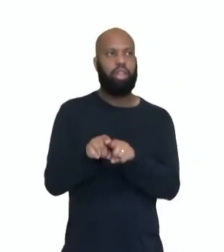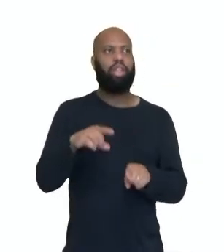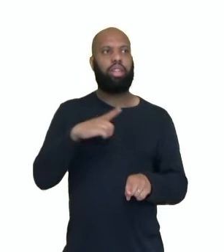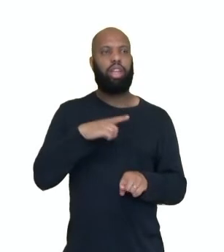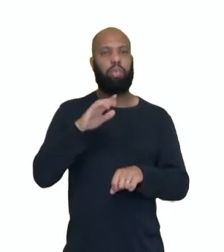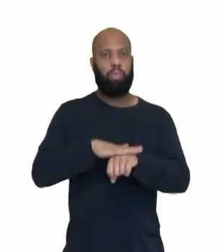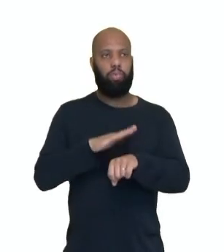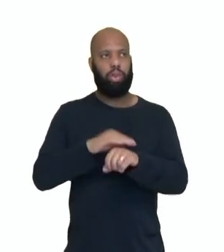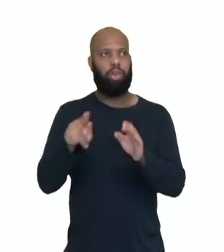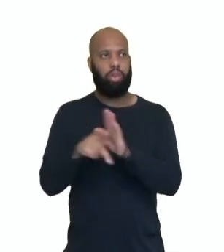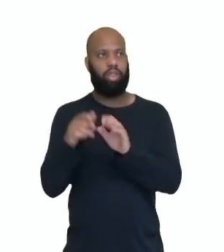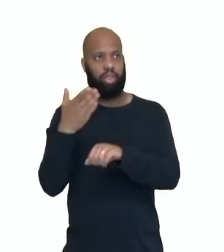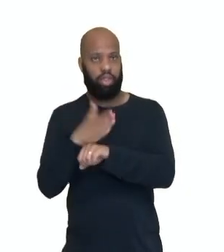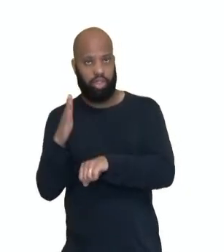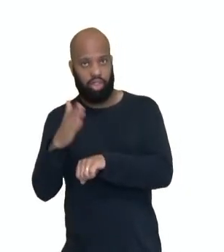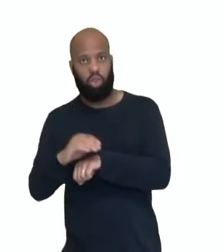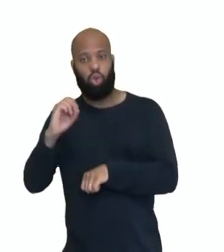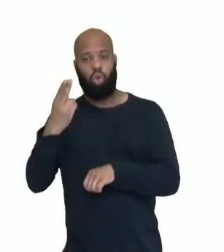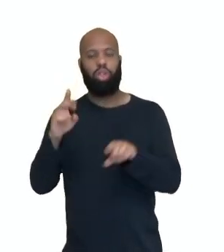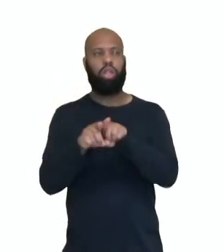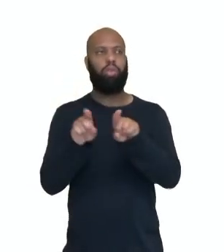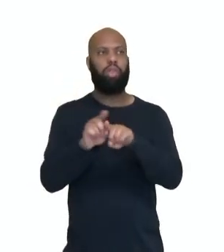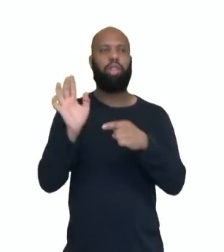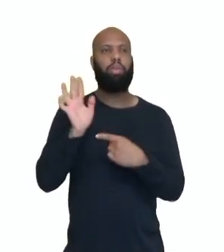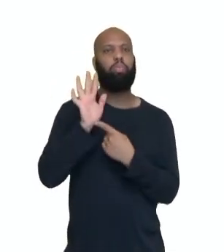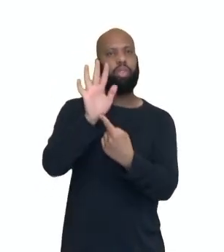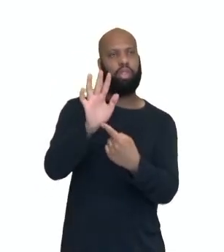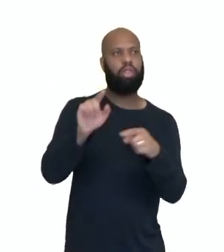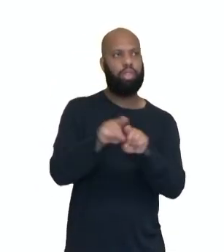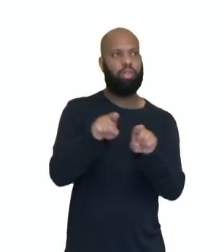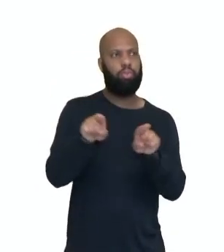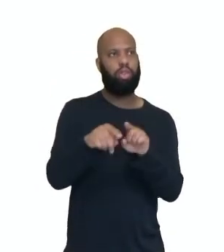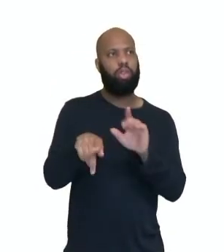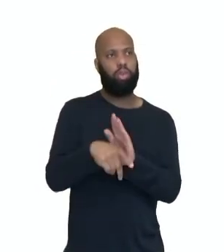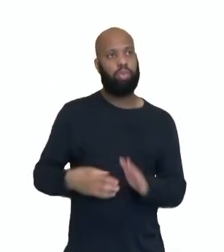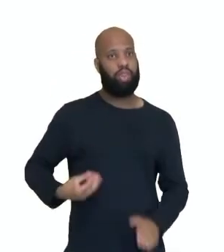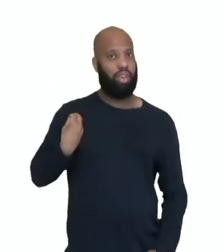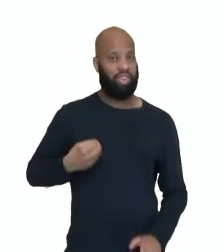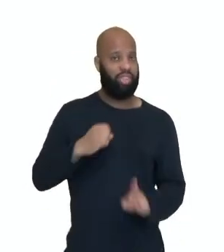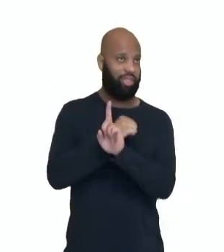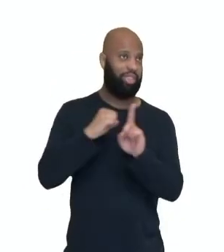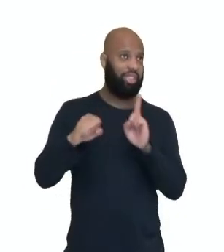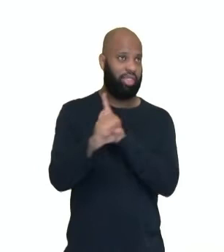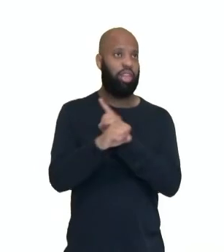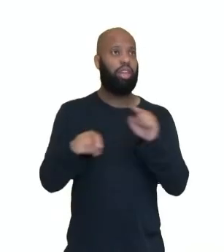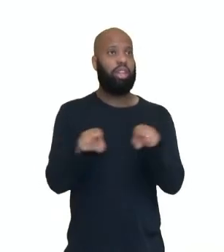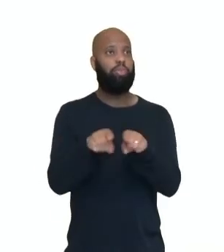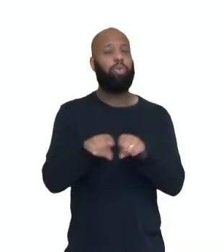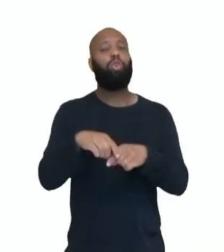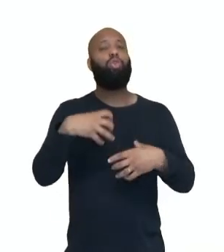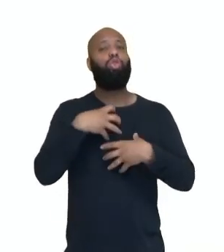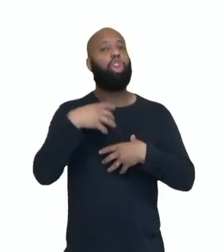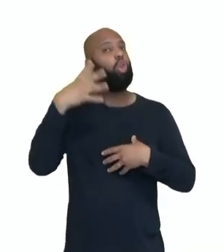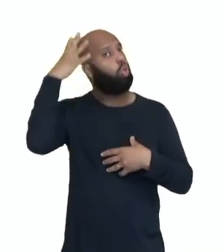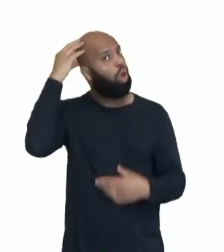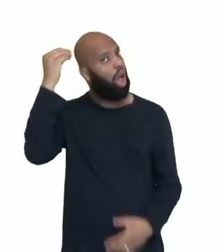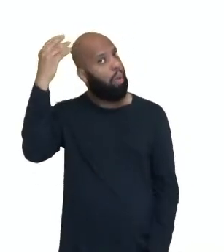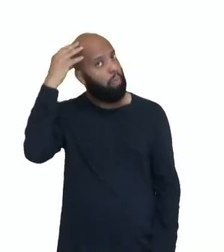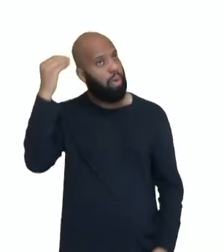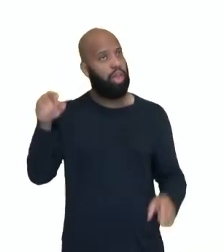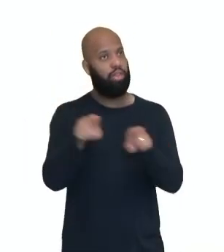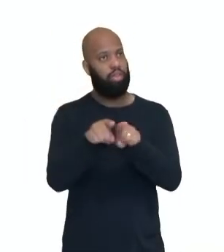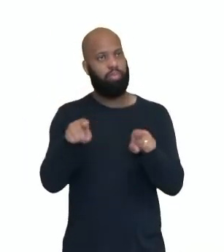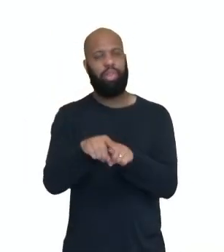o treinamento, seja nas apresentações, seja na própria vida em sociedade. O corte de cabelo, que